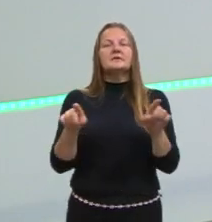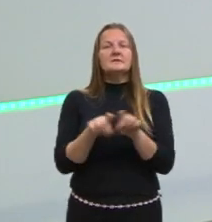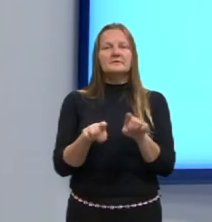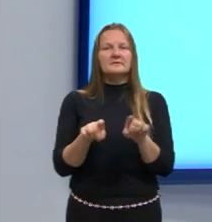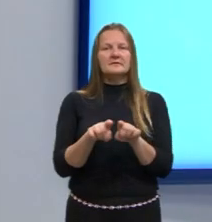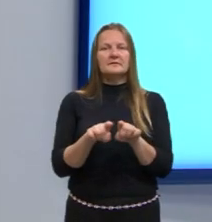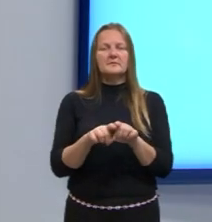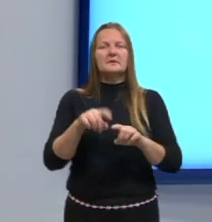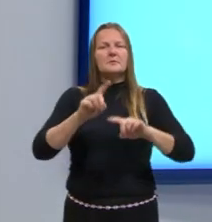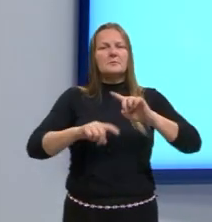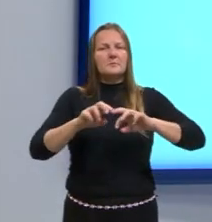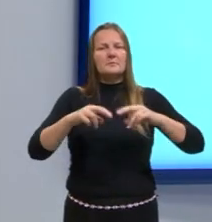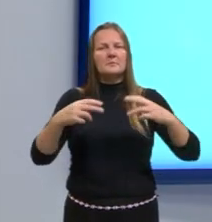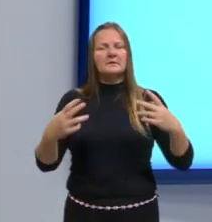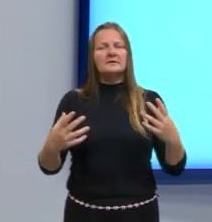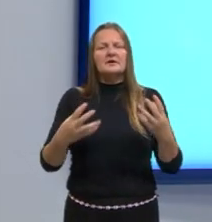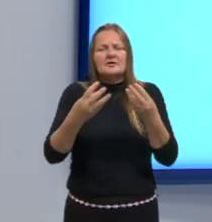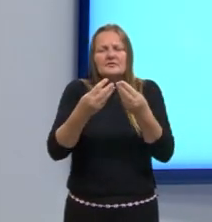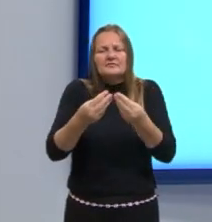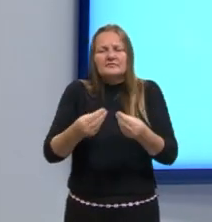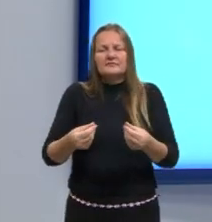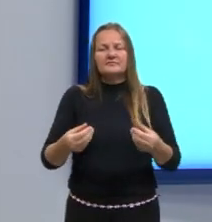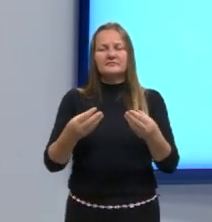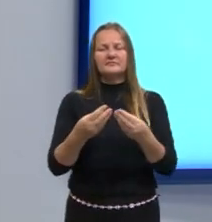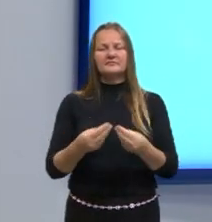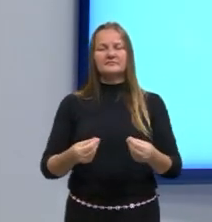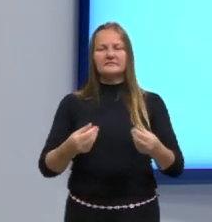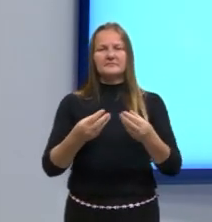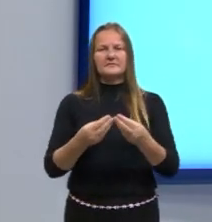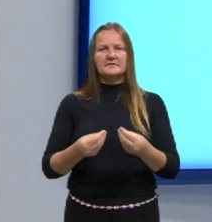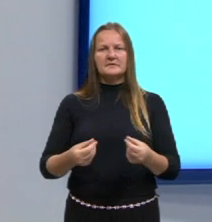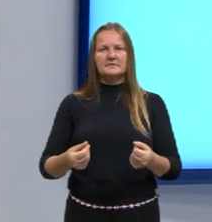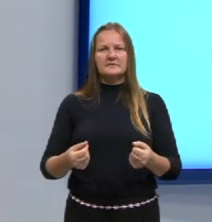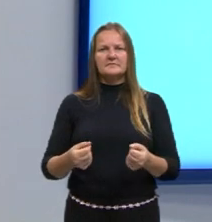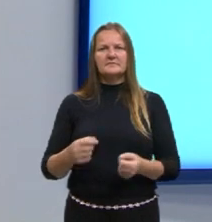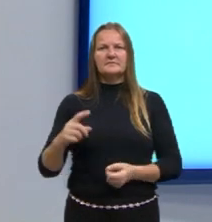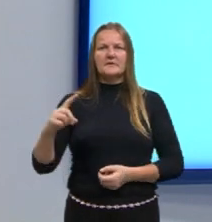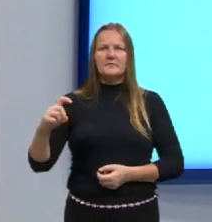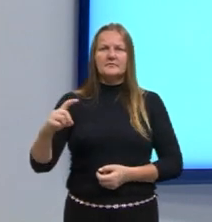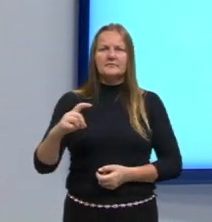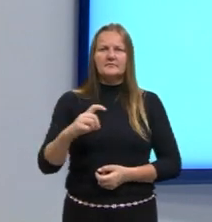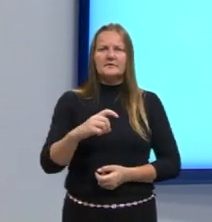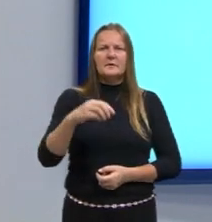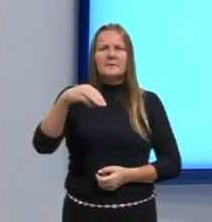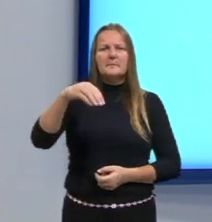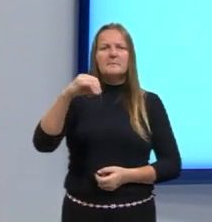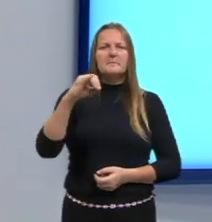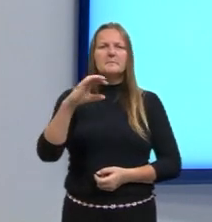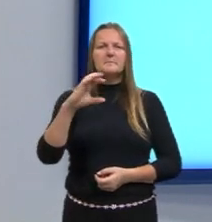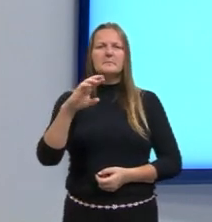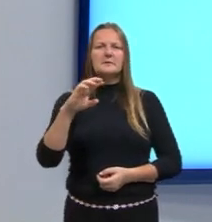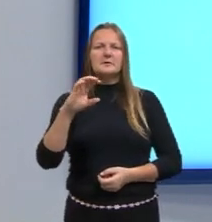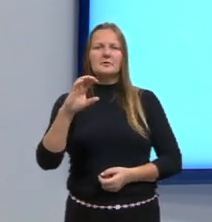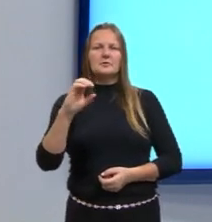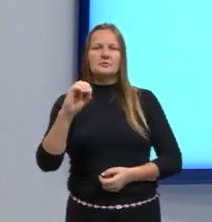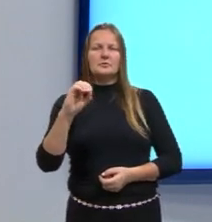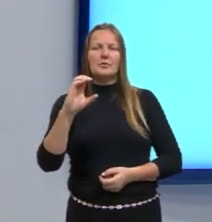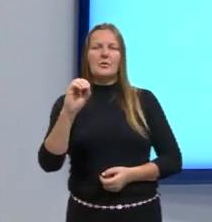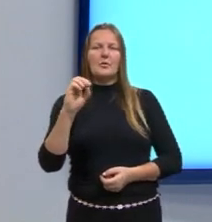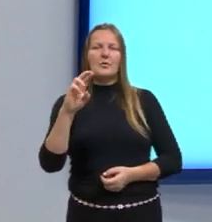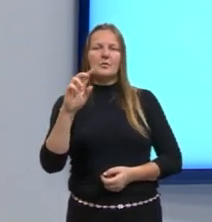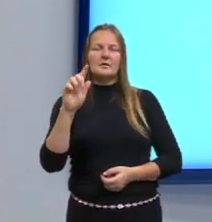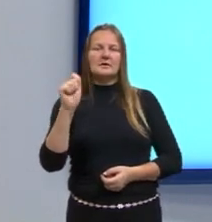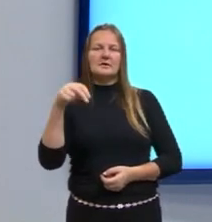produtos que se degradam através da ação dos microrganismos eles também vão ter esse problema